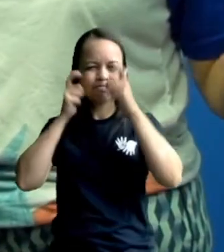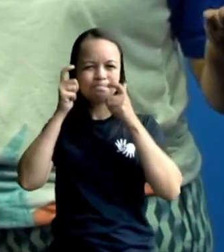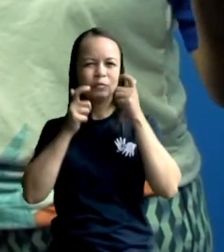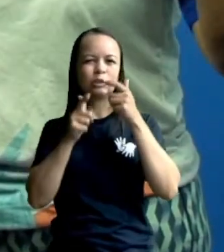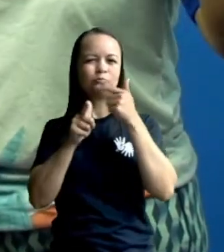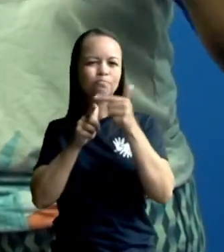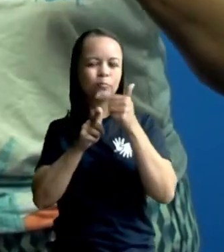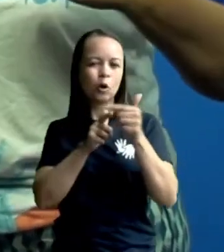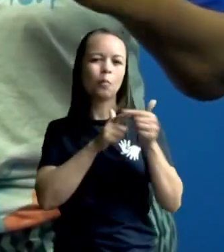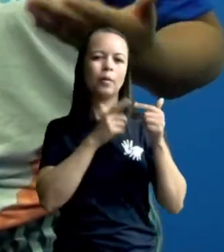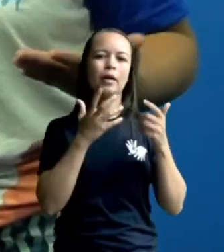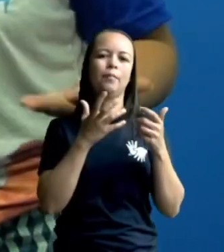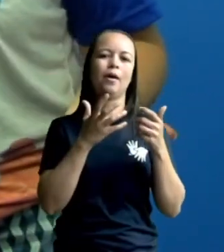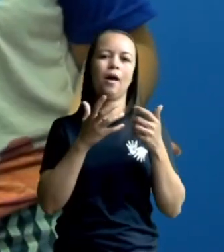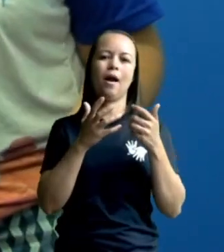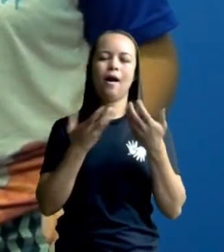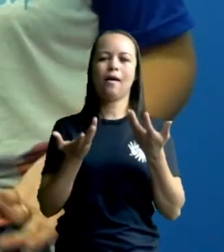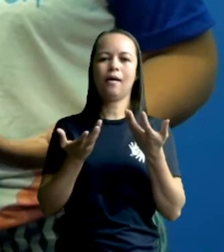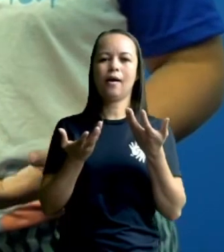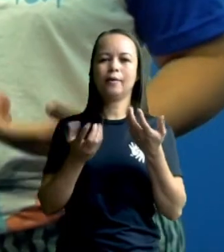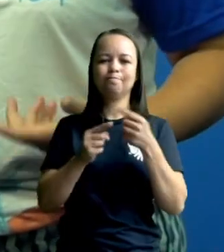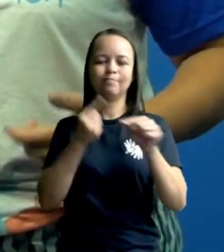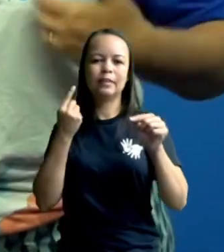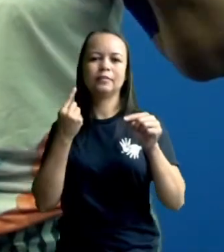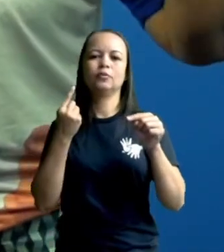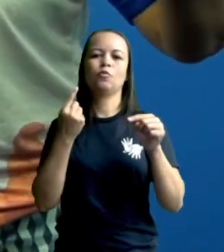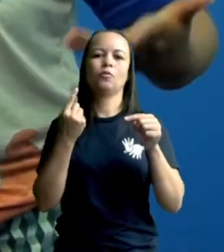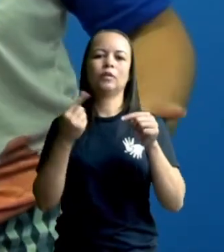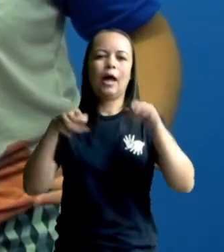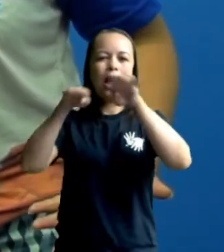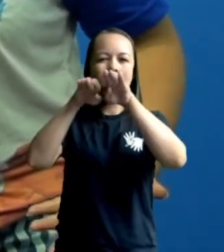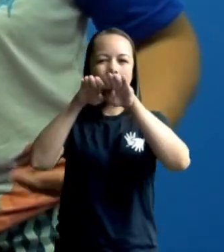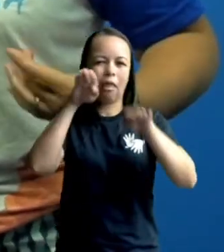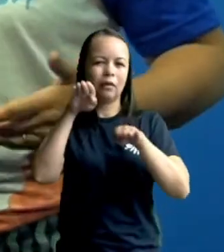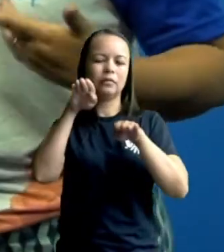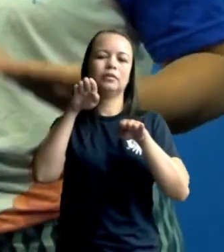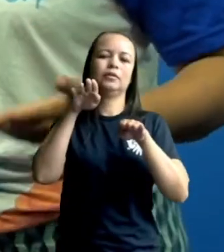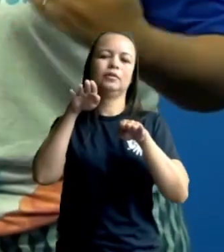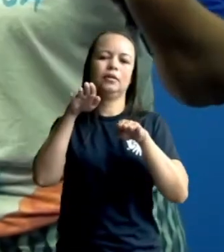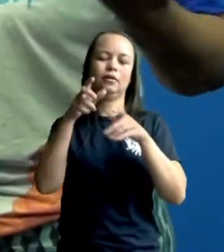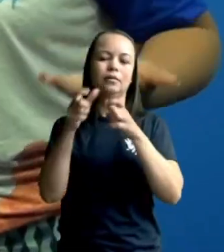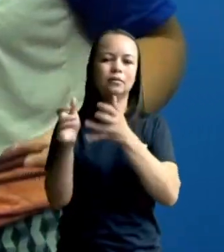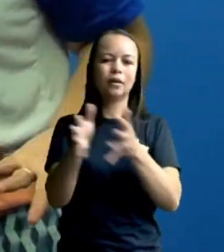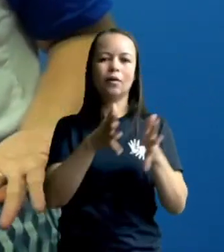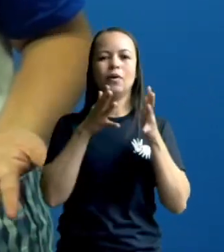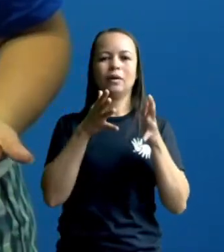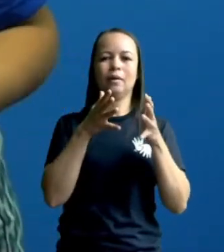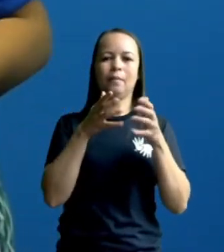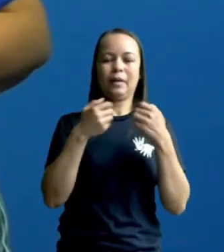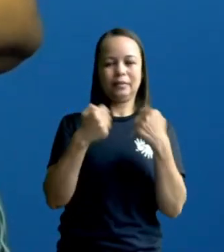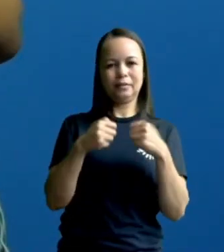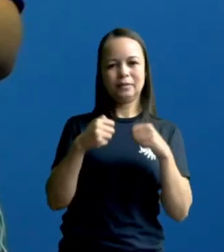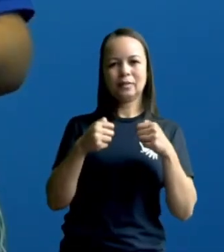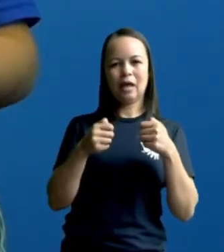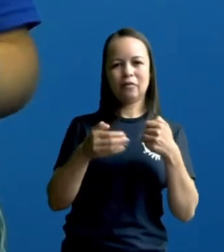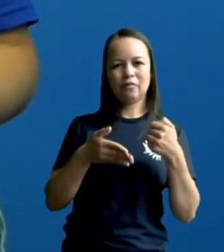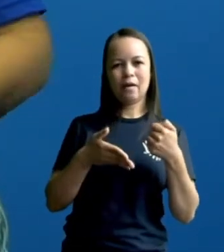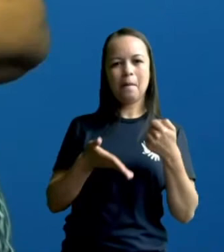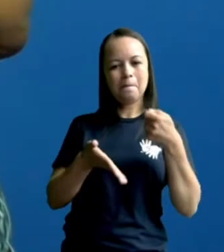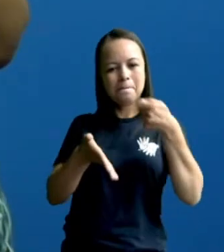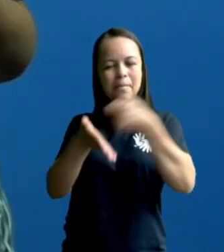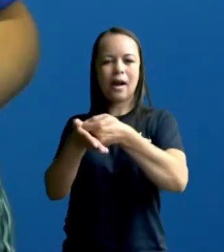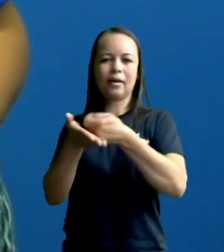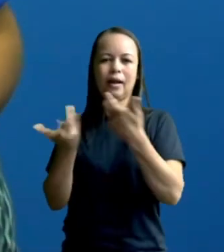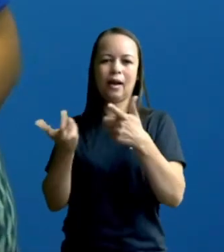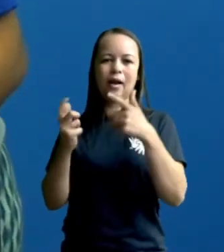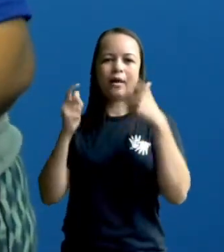imensa, ainda tinha essa questão da gente pagar o tempo todo os luxos, né, da coroa, com